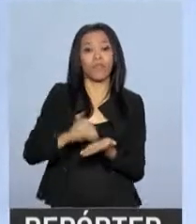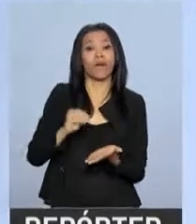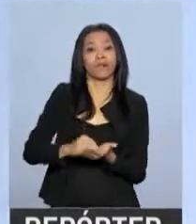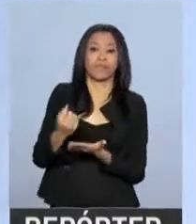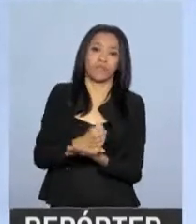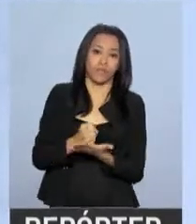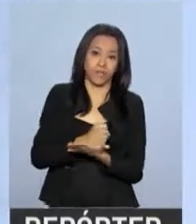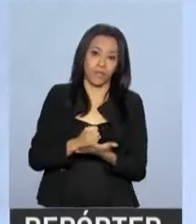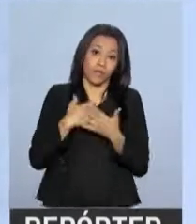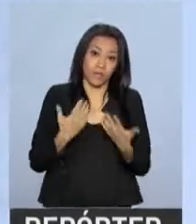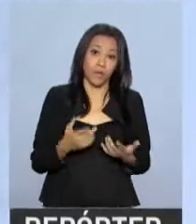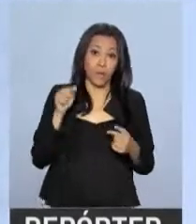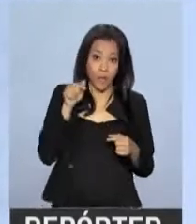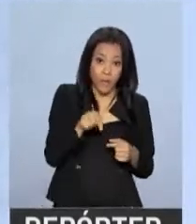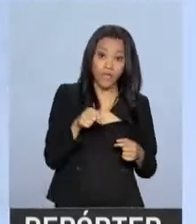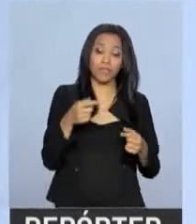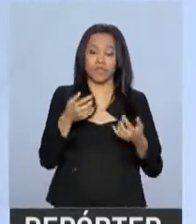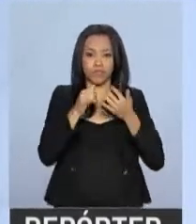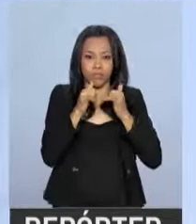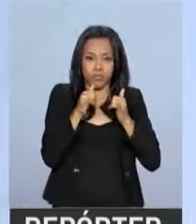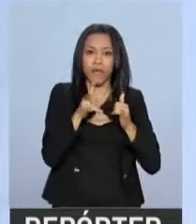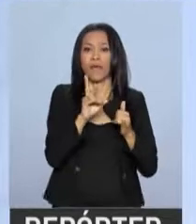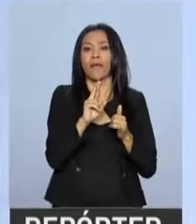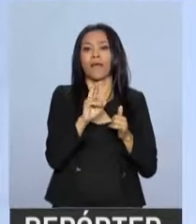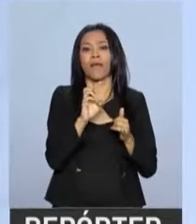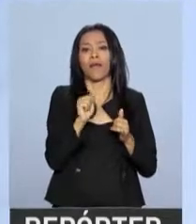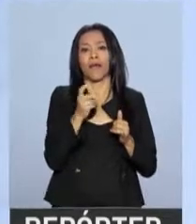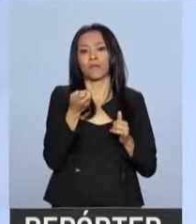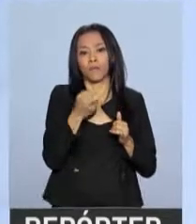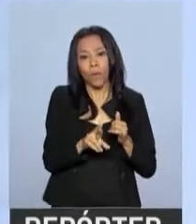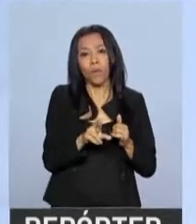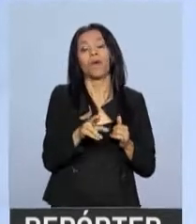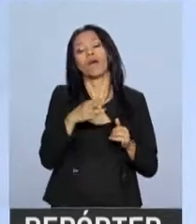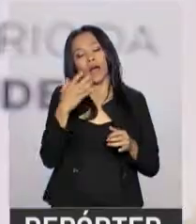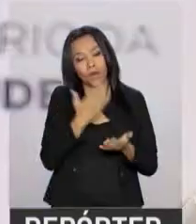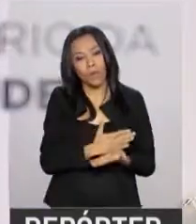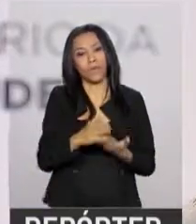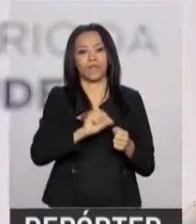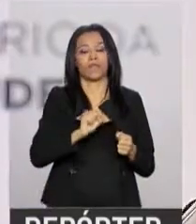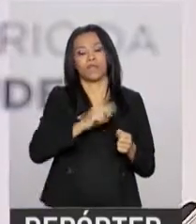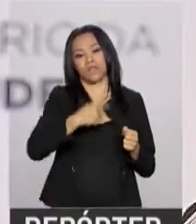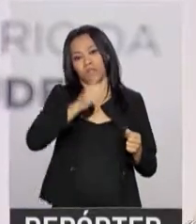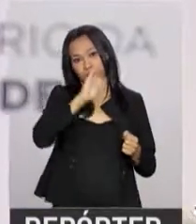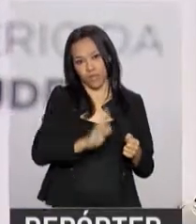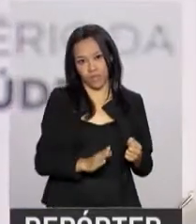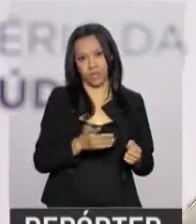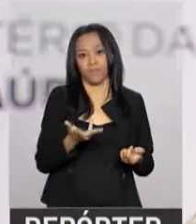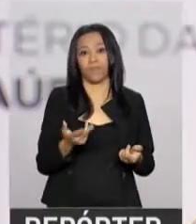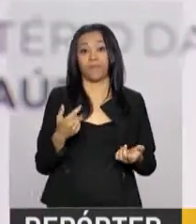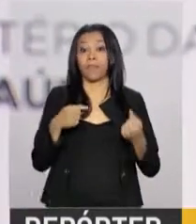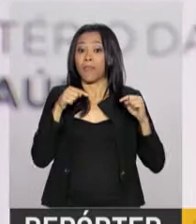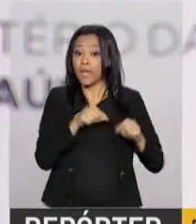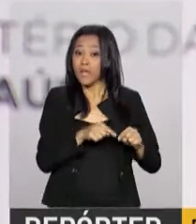los o que garante o abastecimento no mercado ea redução no preço dos produtos este reator multipropósito fabrica